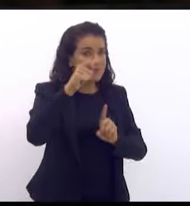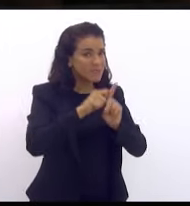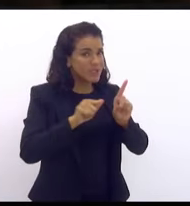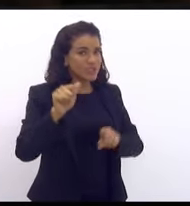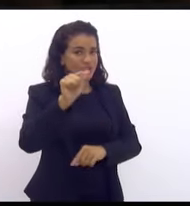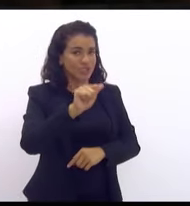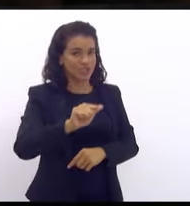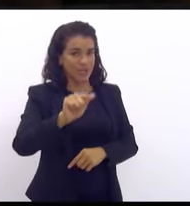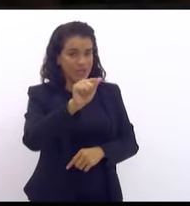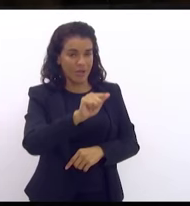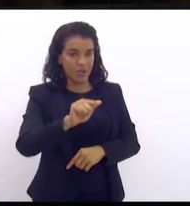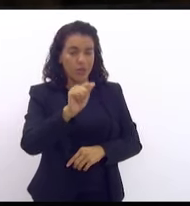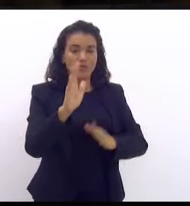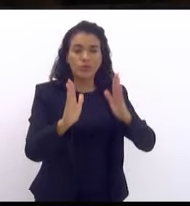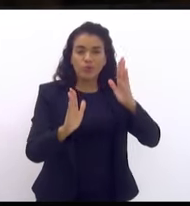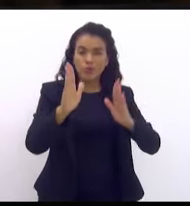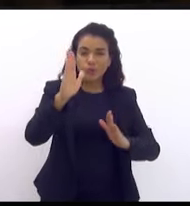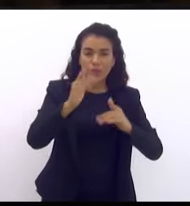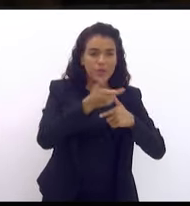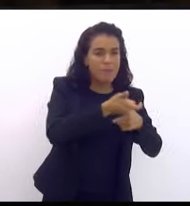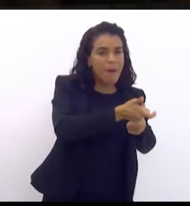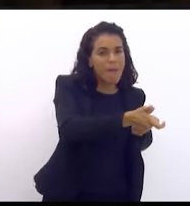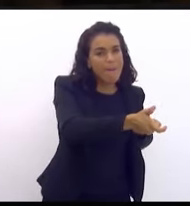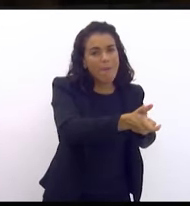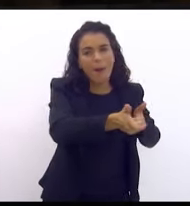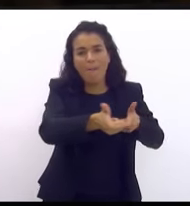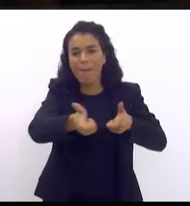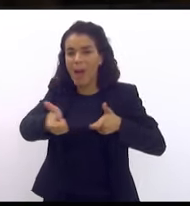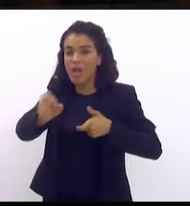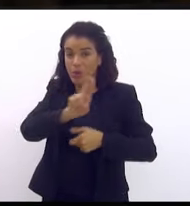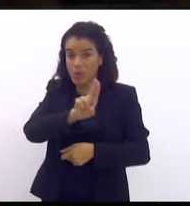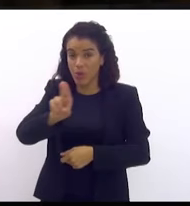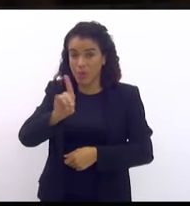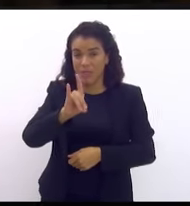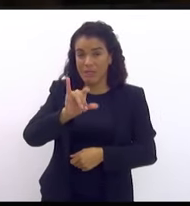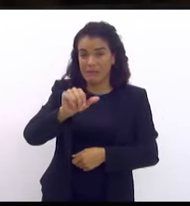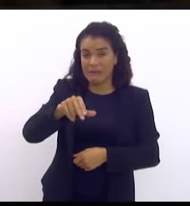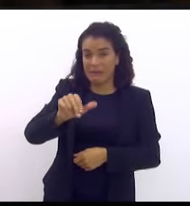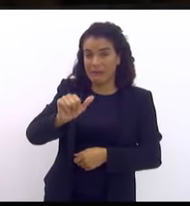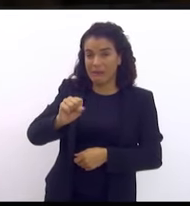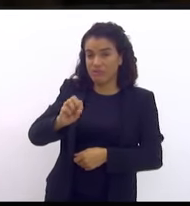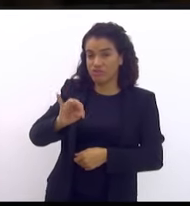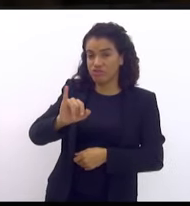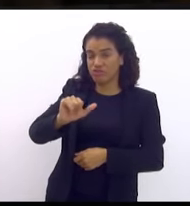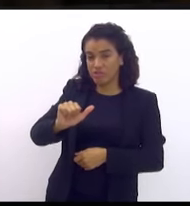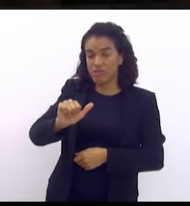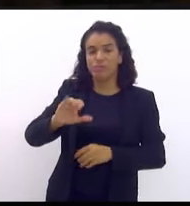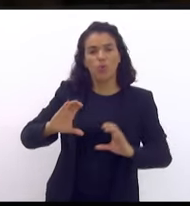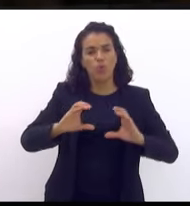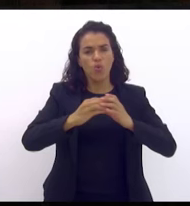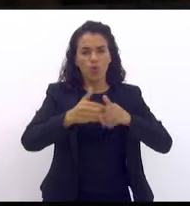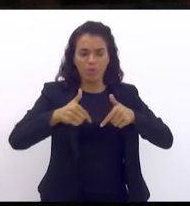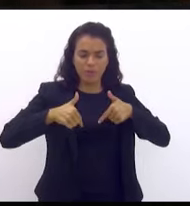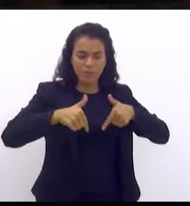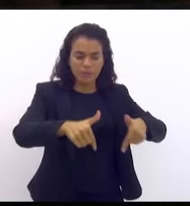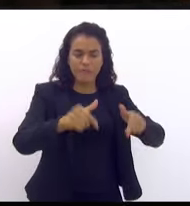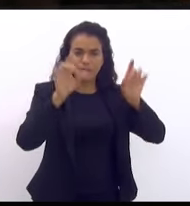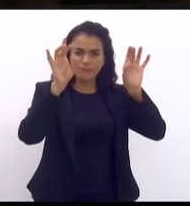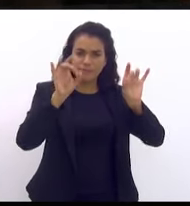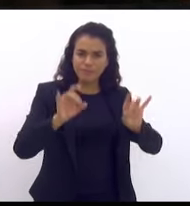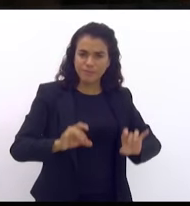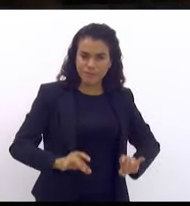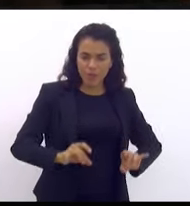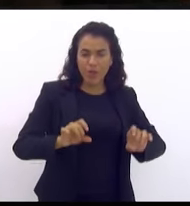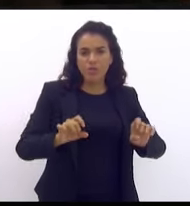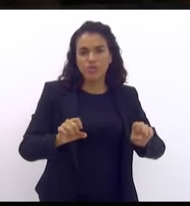deste ano, durante a Operação Dinastia, uma ação conjunta do Grupo de Atuação Especial de Combate ao